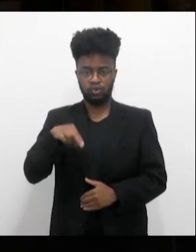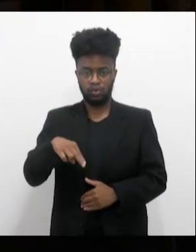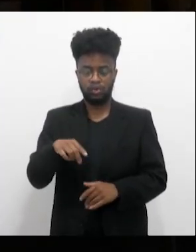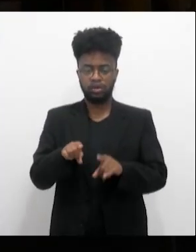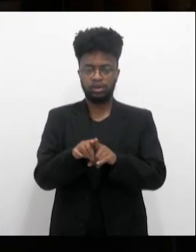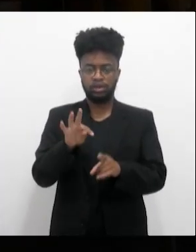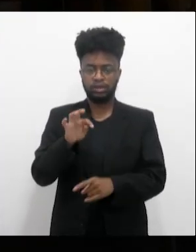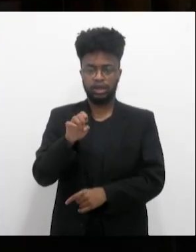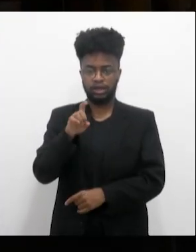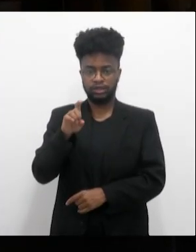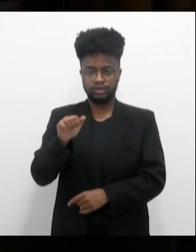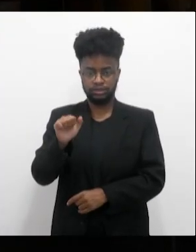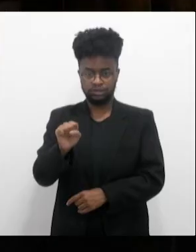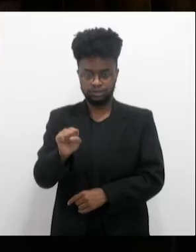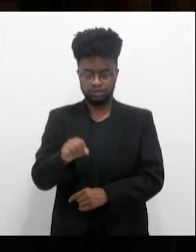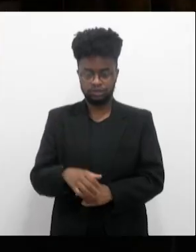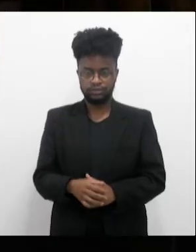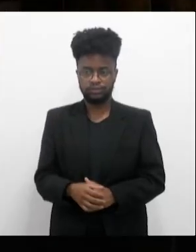Texas,